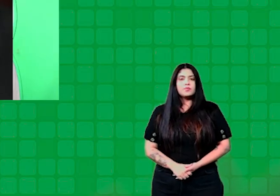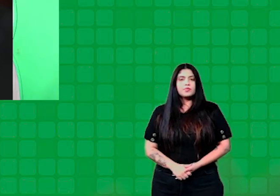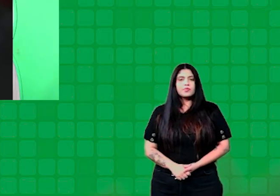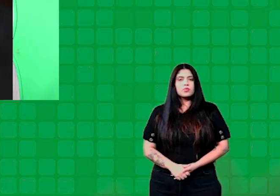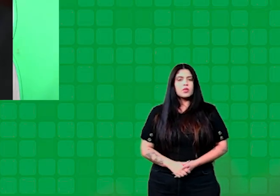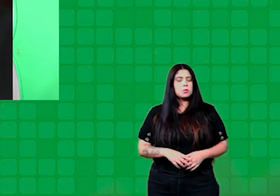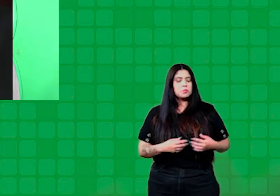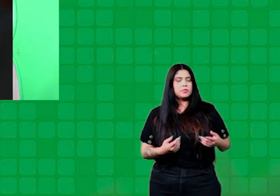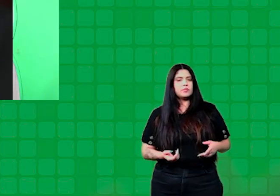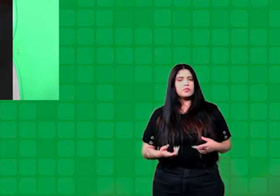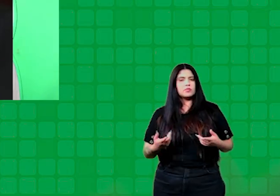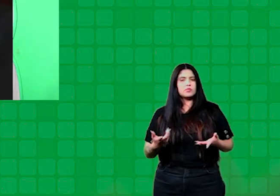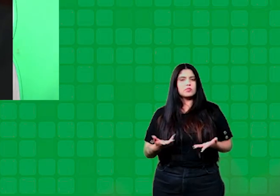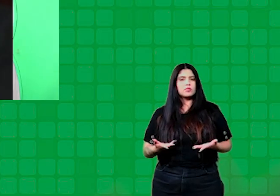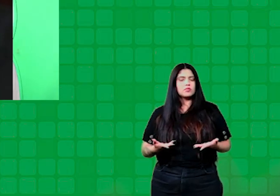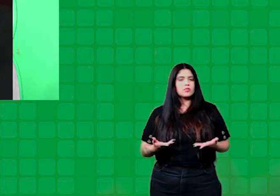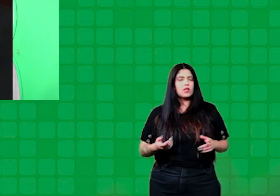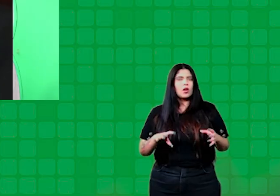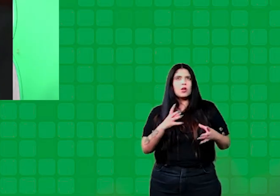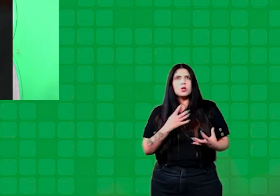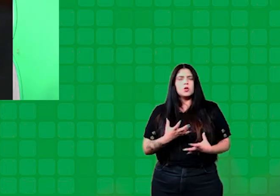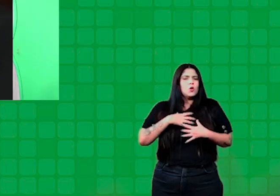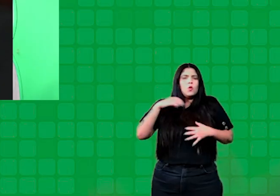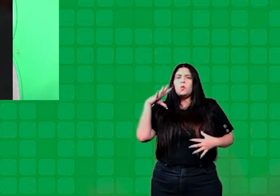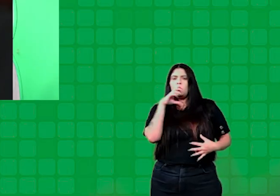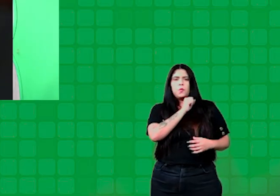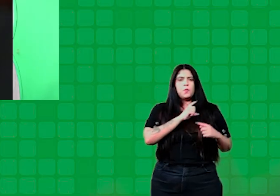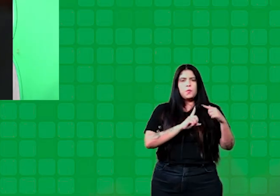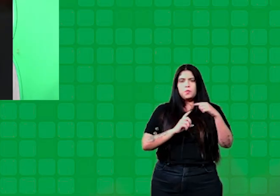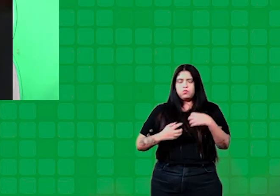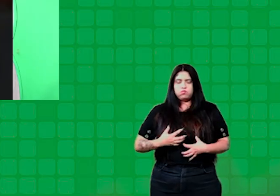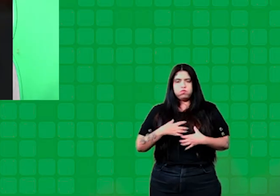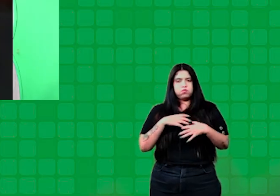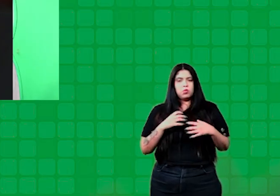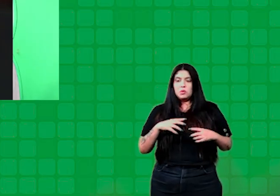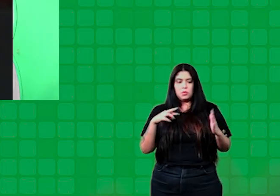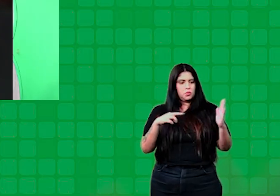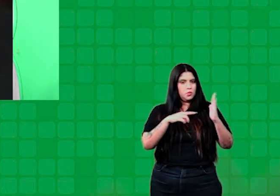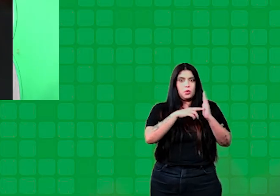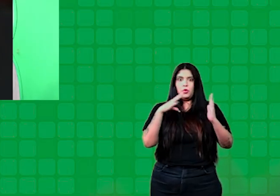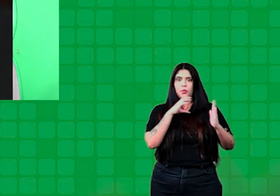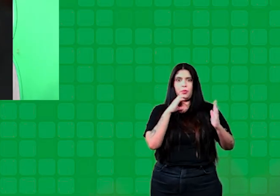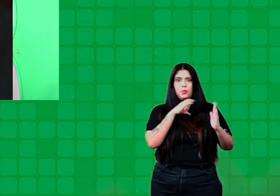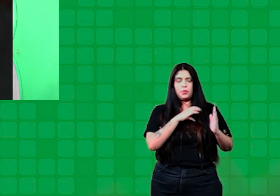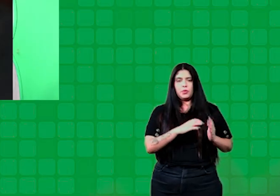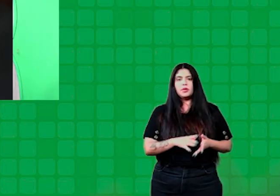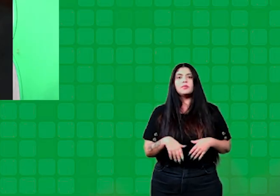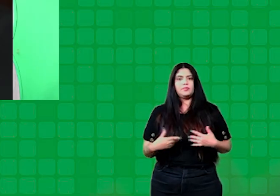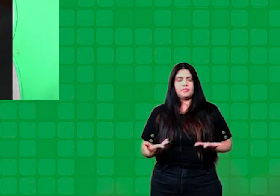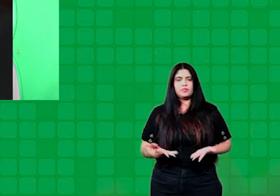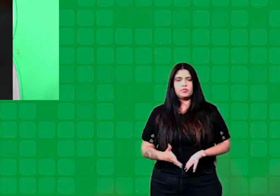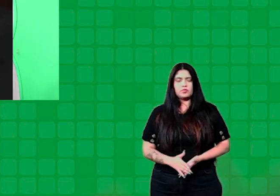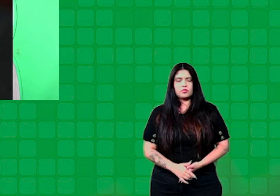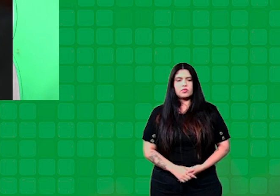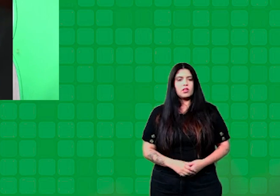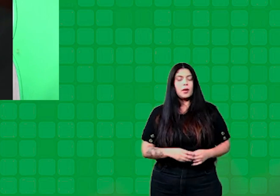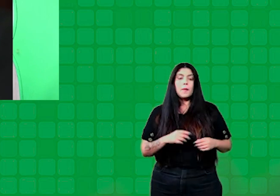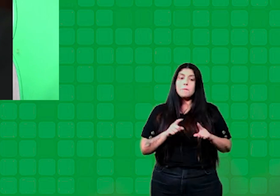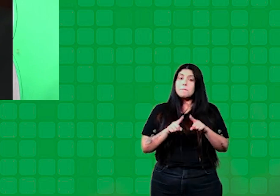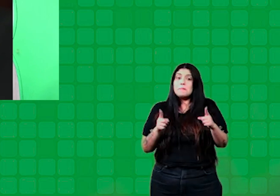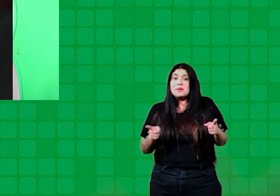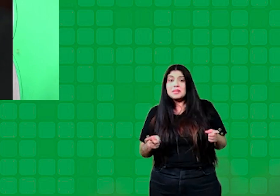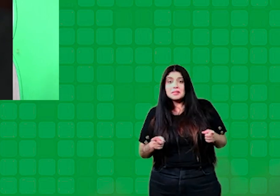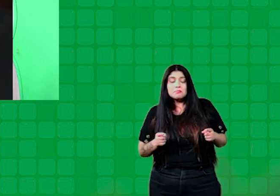provocados aí de forma muito rápida, né, para fazerem a relatoria. Sendo que em alguns momentos realmente